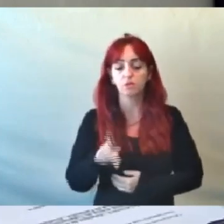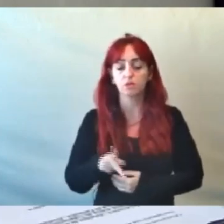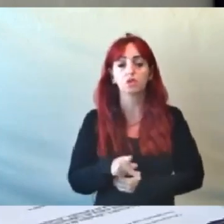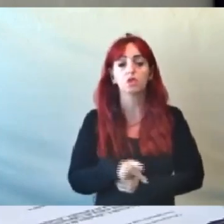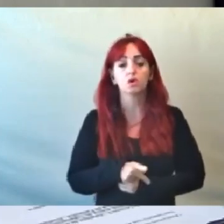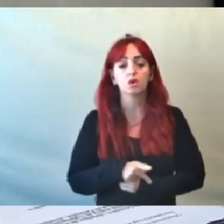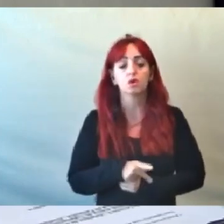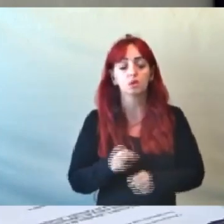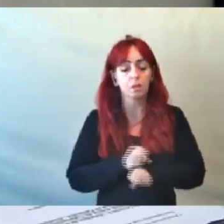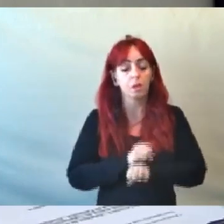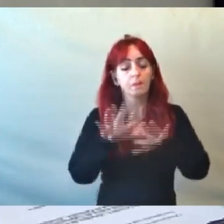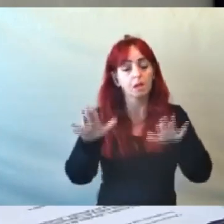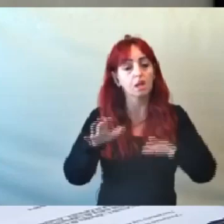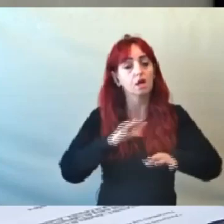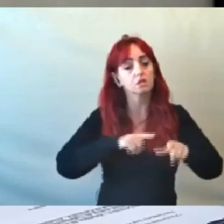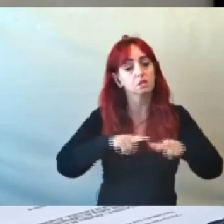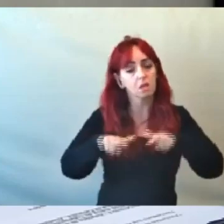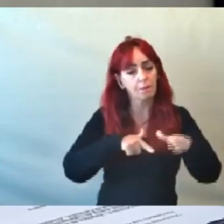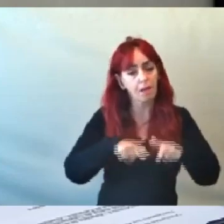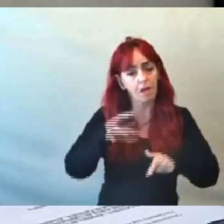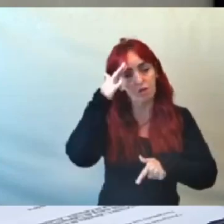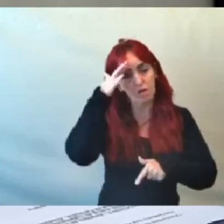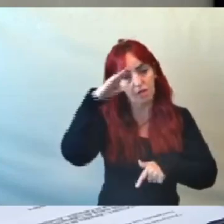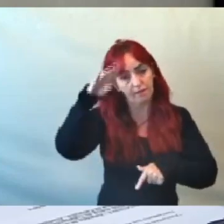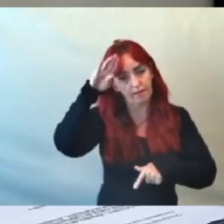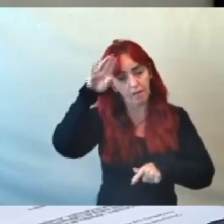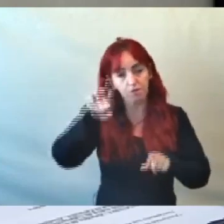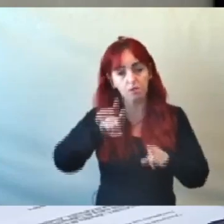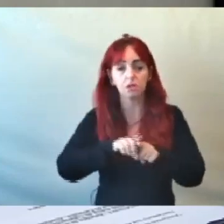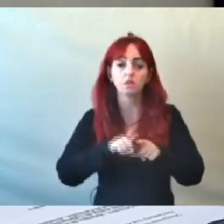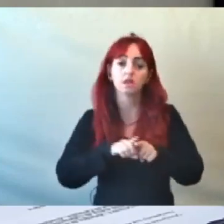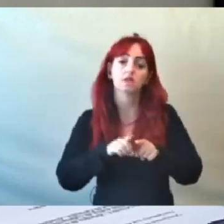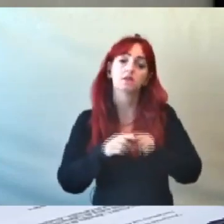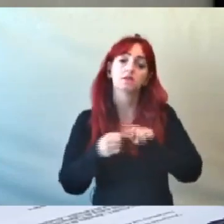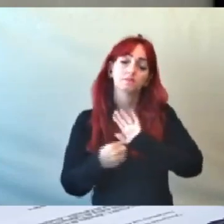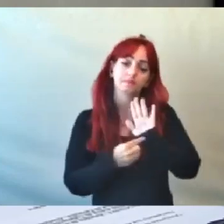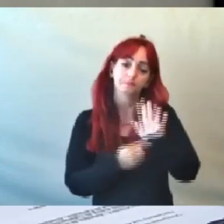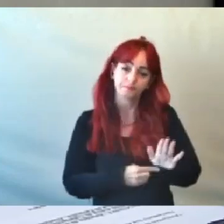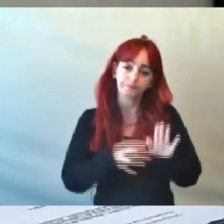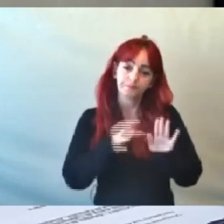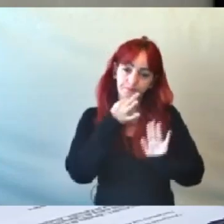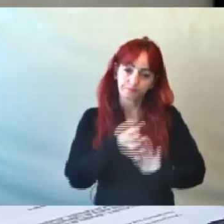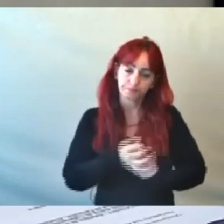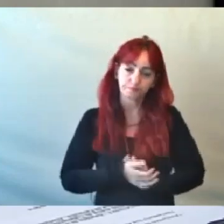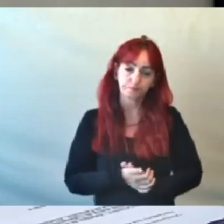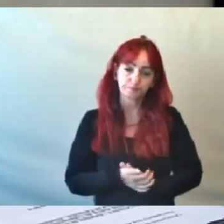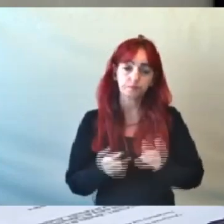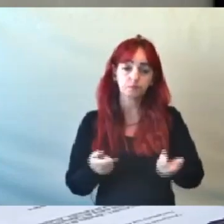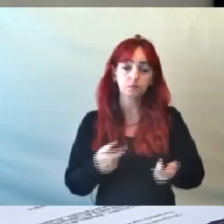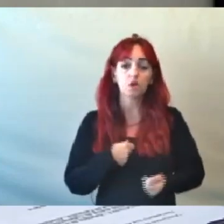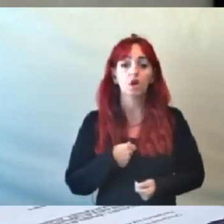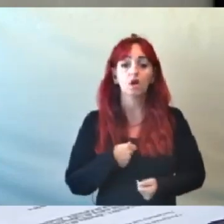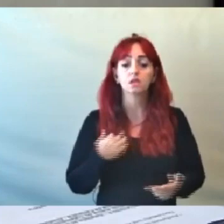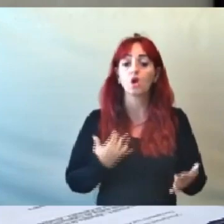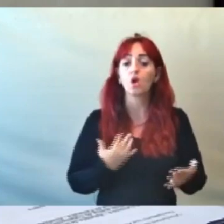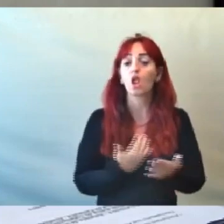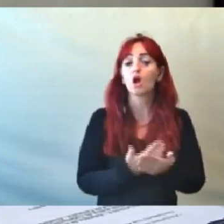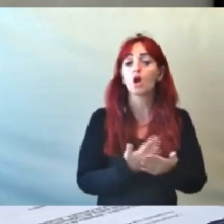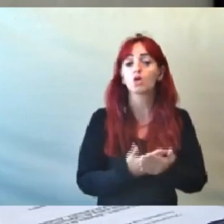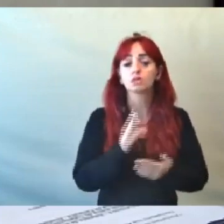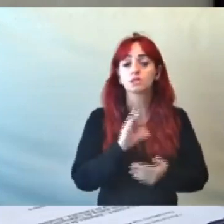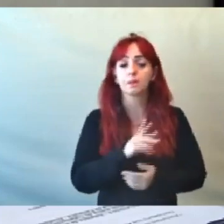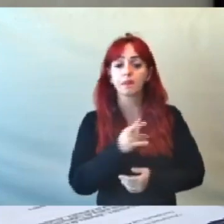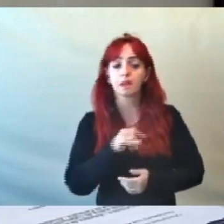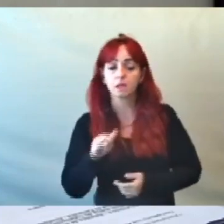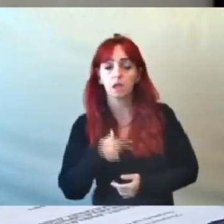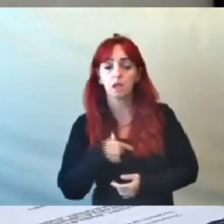por nos dar subsídio para esse questionamento. Nós, ao longo dessa CPI, fomos aprofundando e estudando,